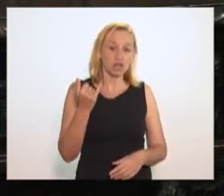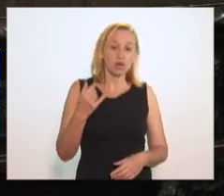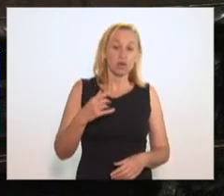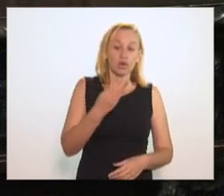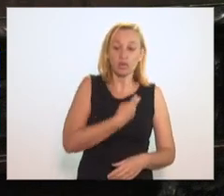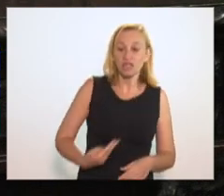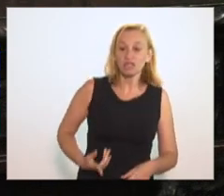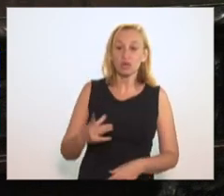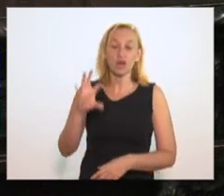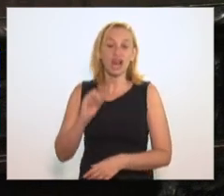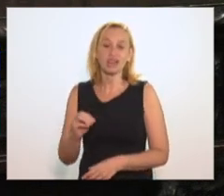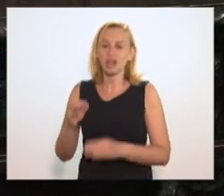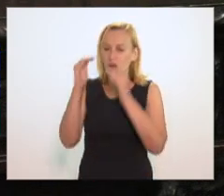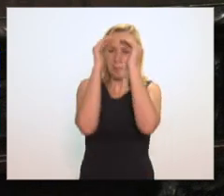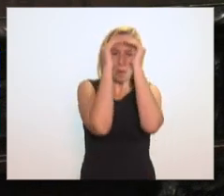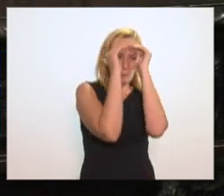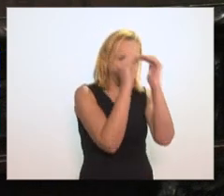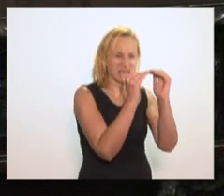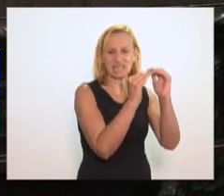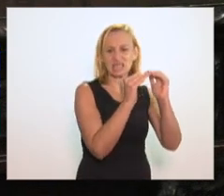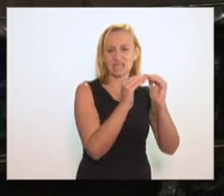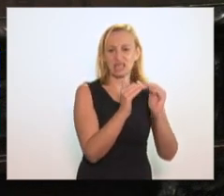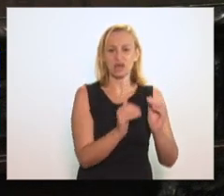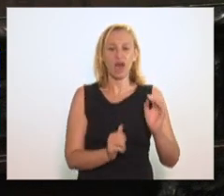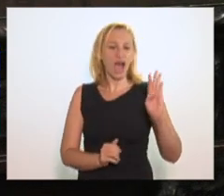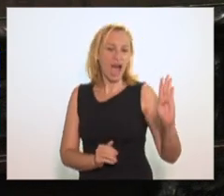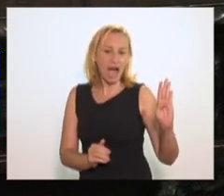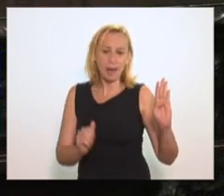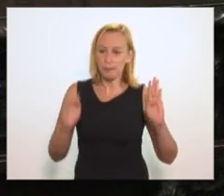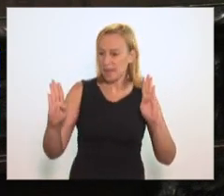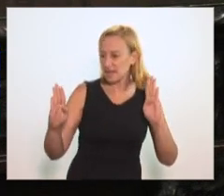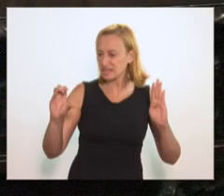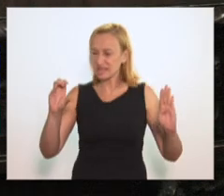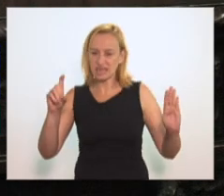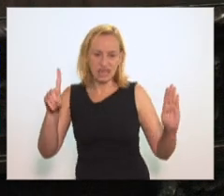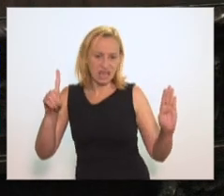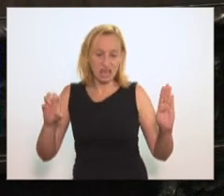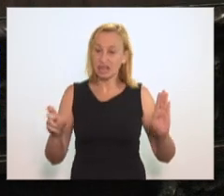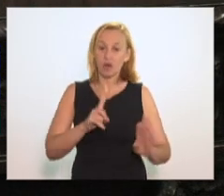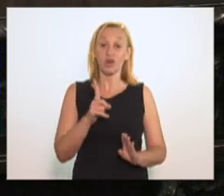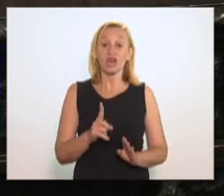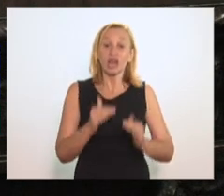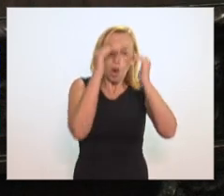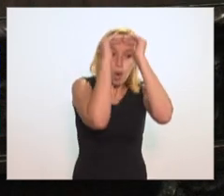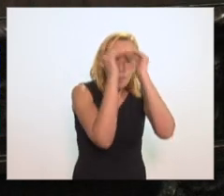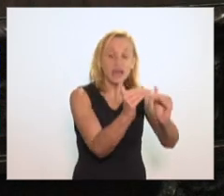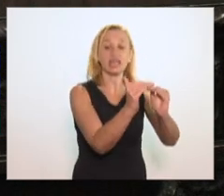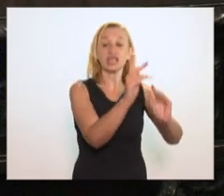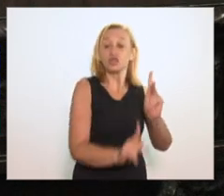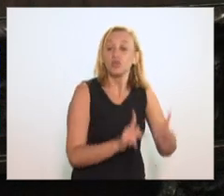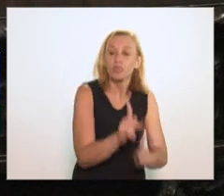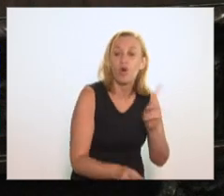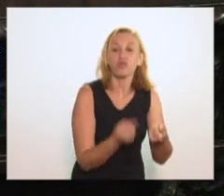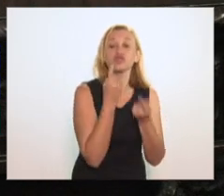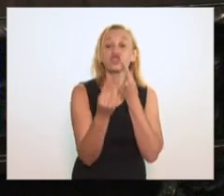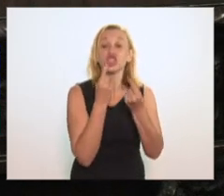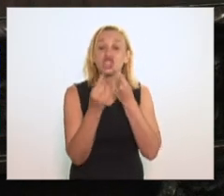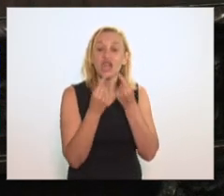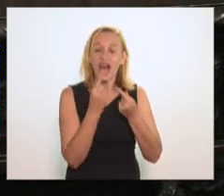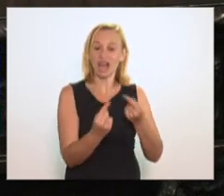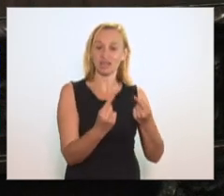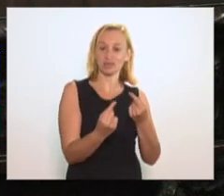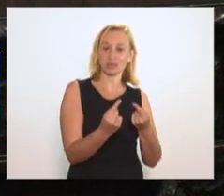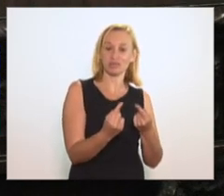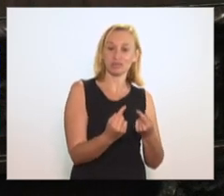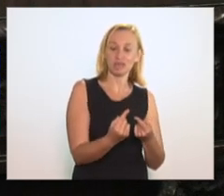está aqui para obedecer governo A ou B ele obedece o povo fluminense é um homem aberto ao diálogo que aprendeu no